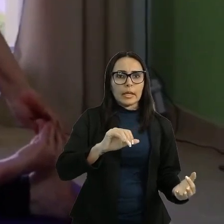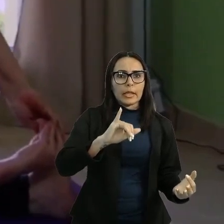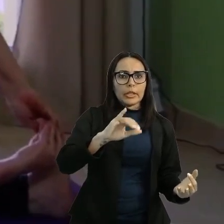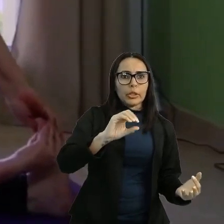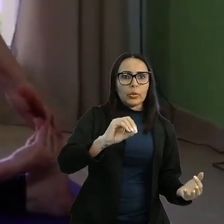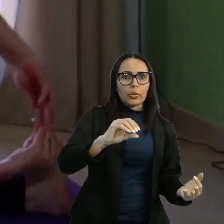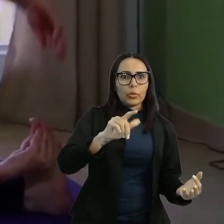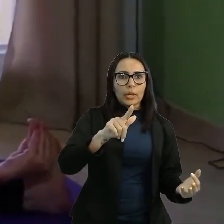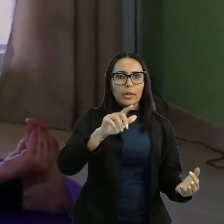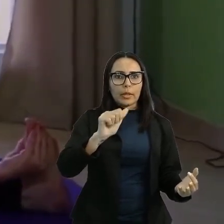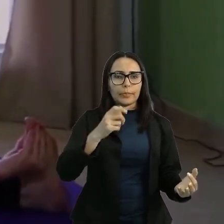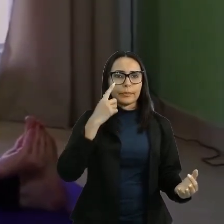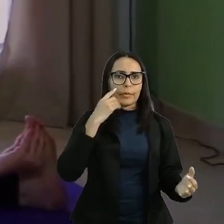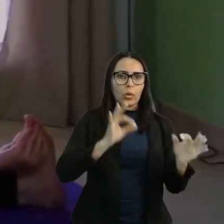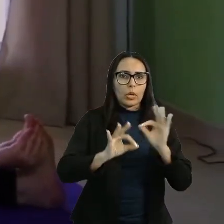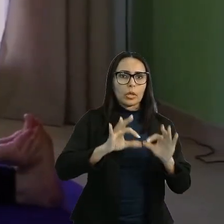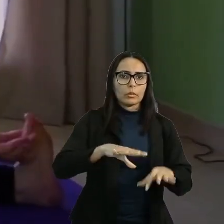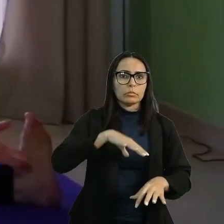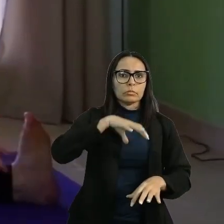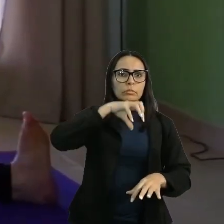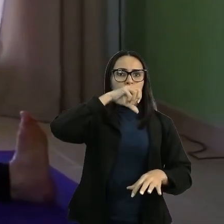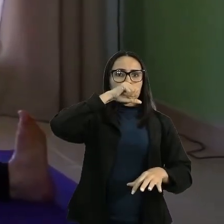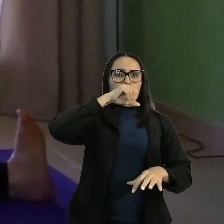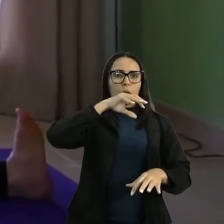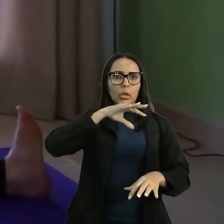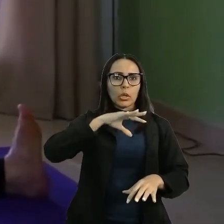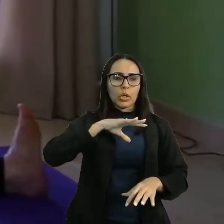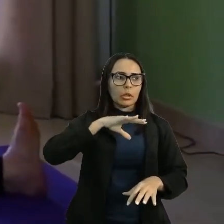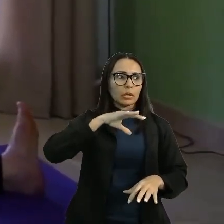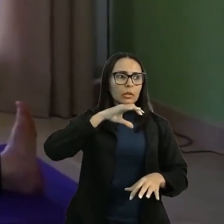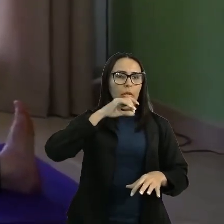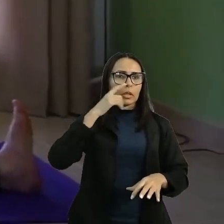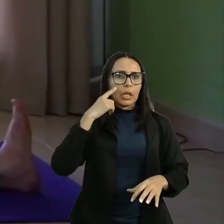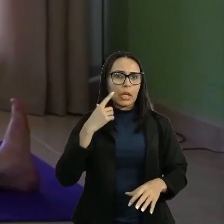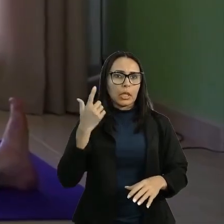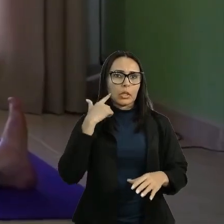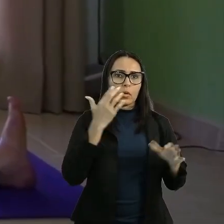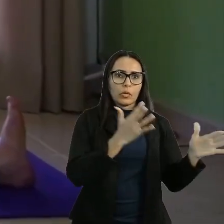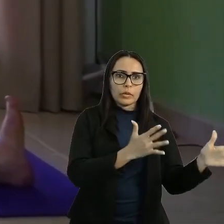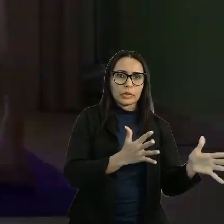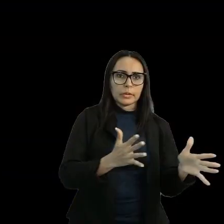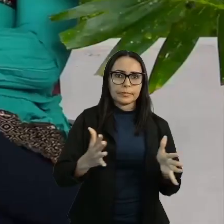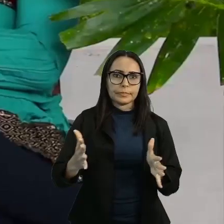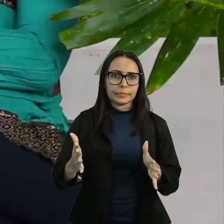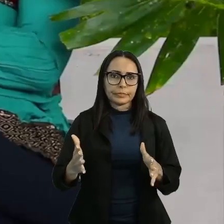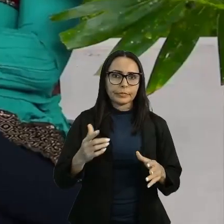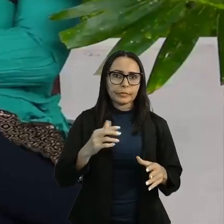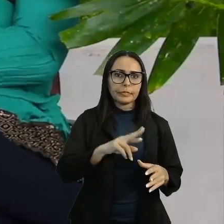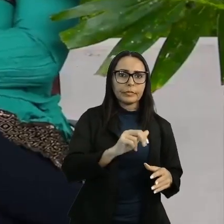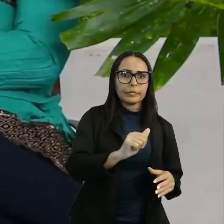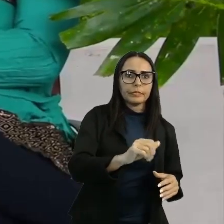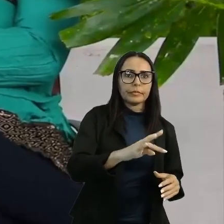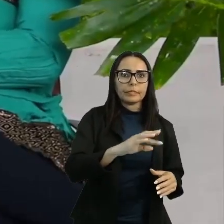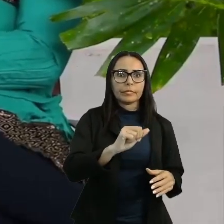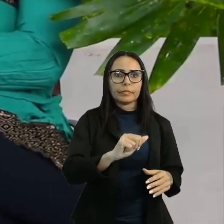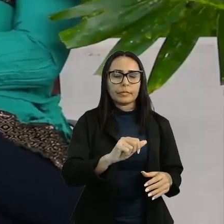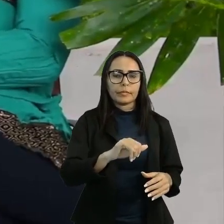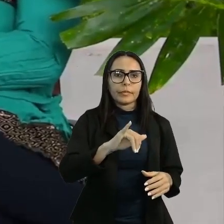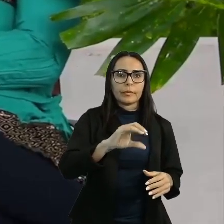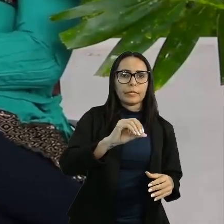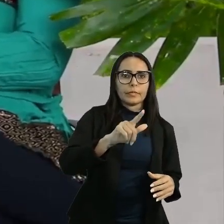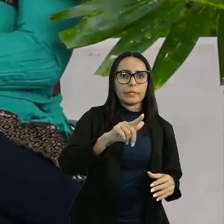ele nascia, então ia mostrando ele crescendo, brincando no pasto e depois mostrava ele indo para o matadouro, né? E era uma exposição assim